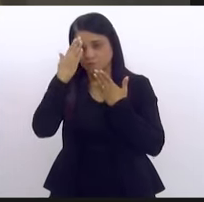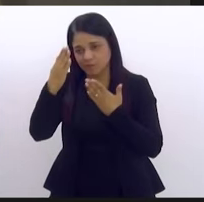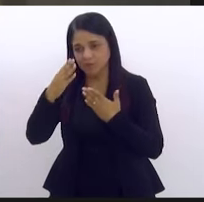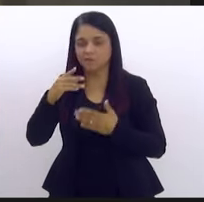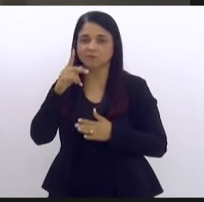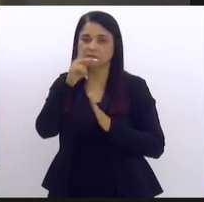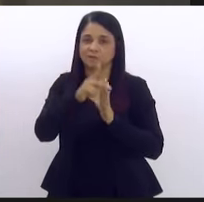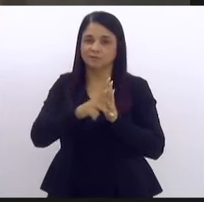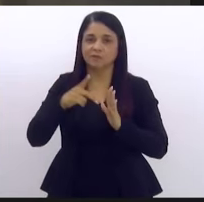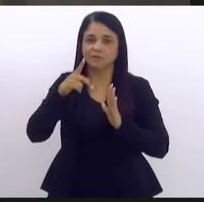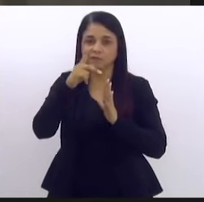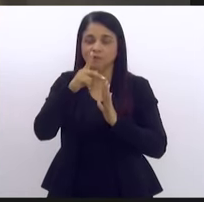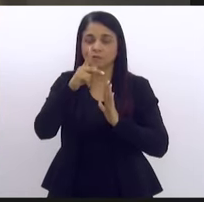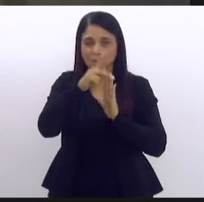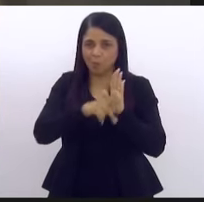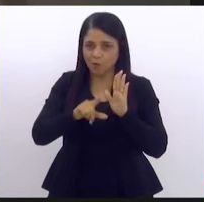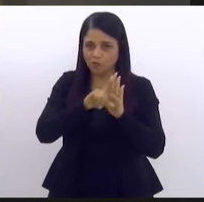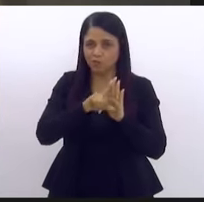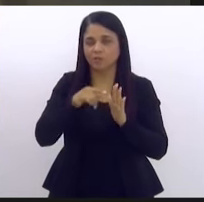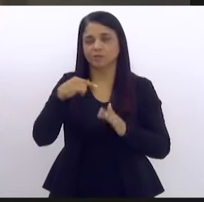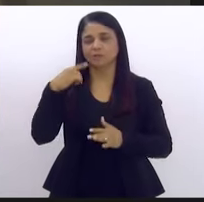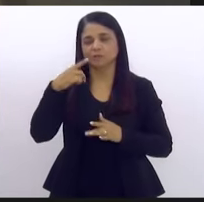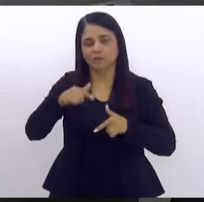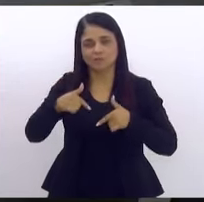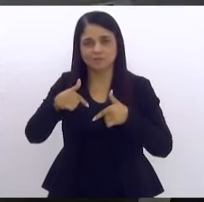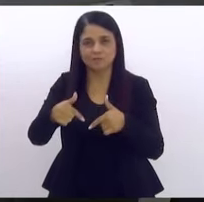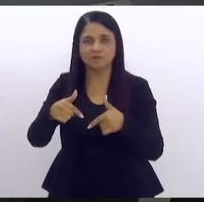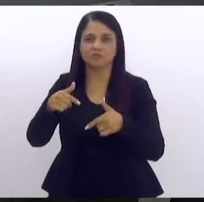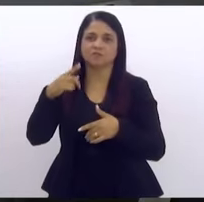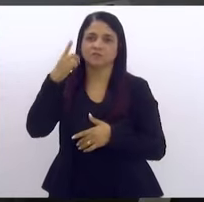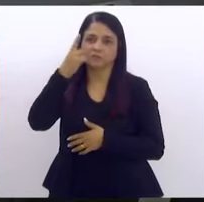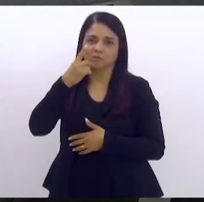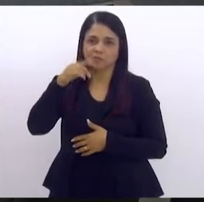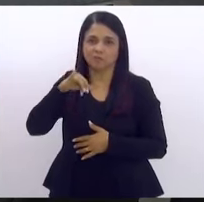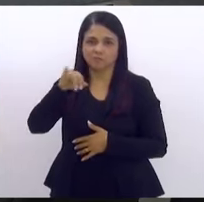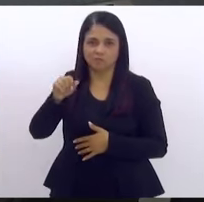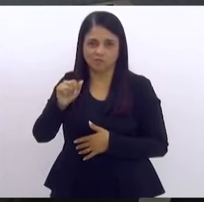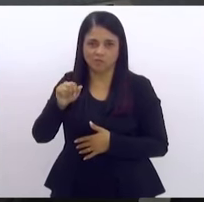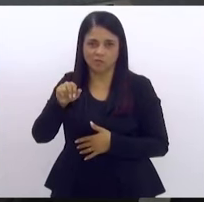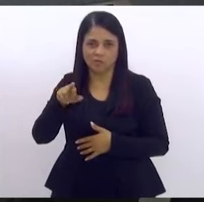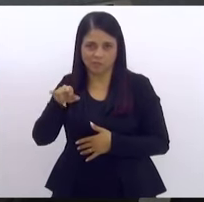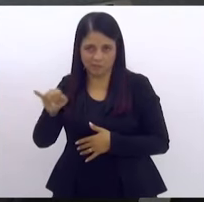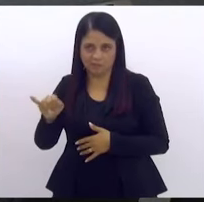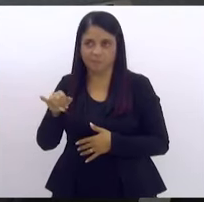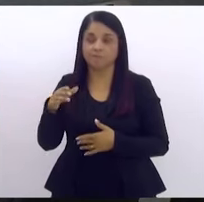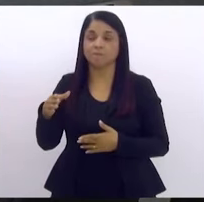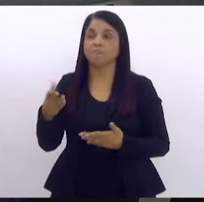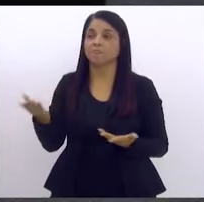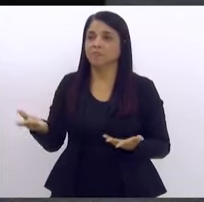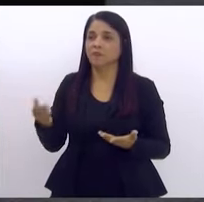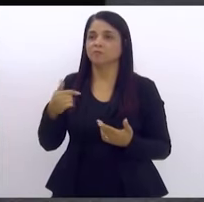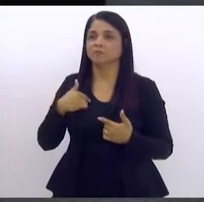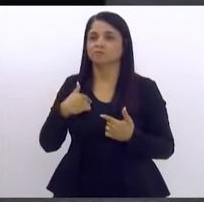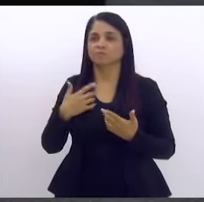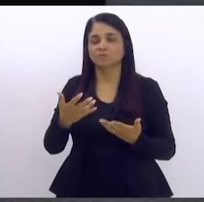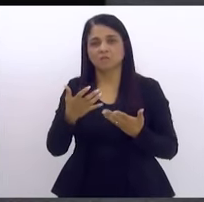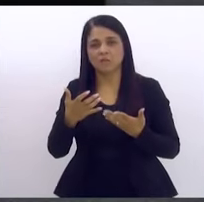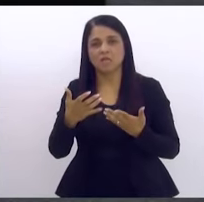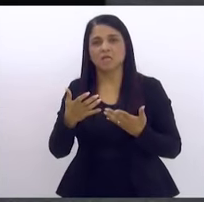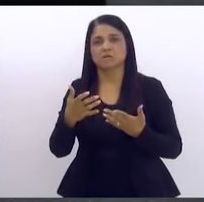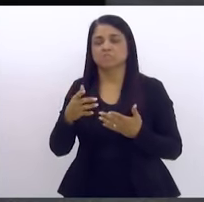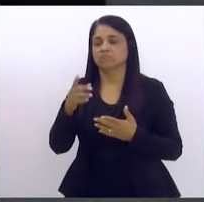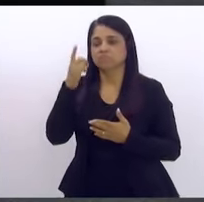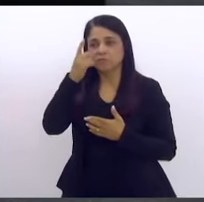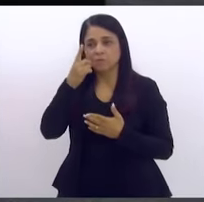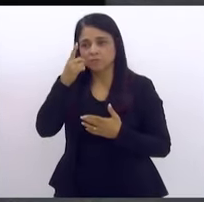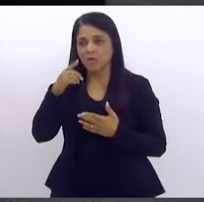Bittencourt, por essa iniciativa. Senhor presidente, só mais uma questão, por favor. Eu queria convidar... Todo nosso nobre deputado, pode... aos deputados que queiram,